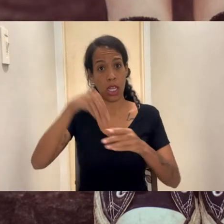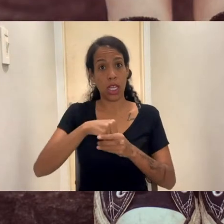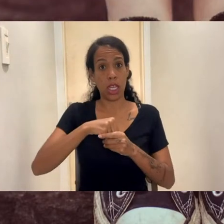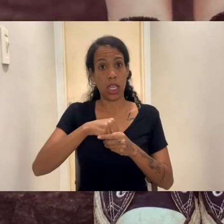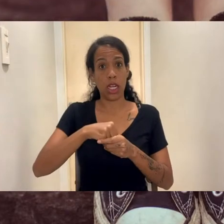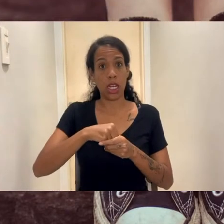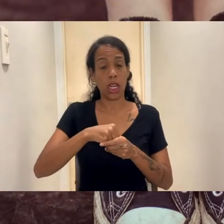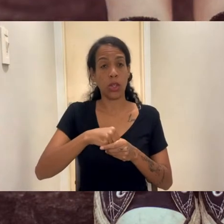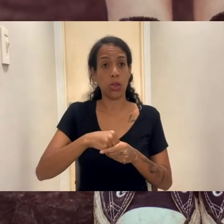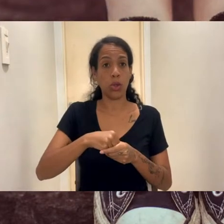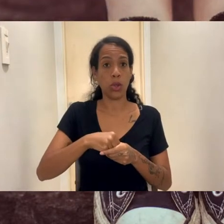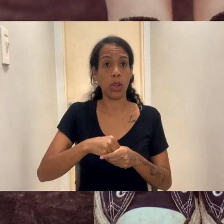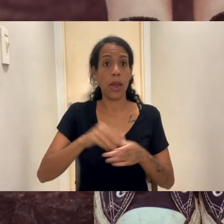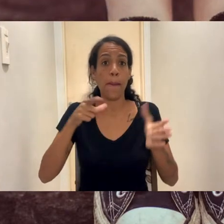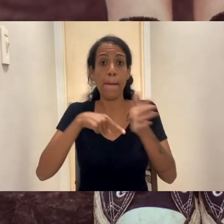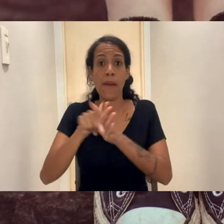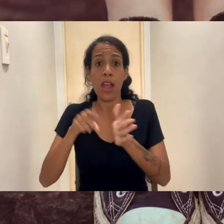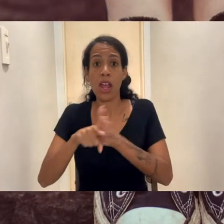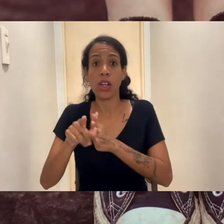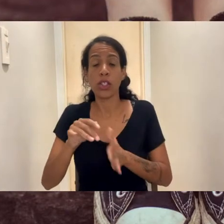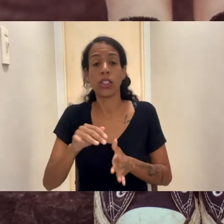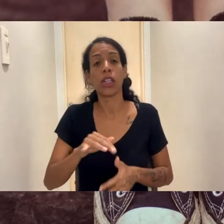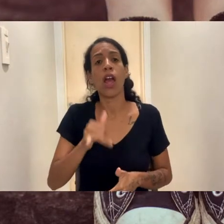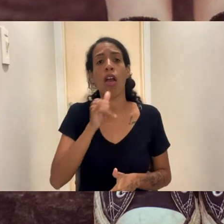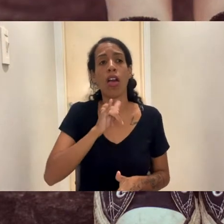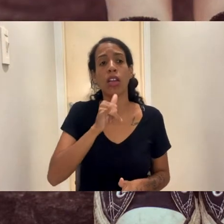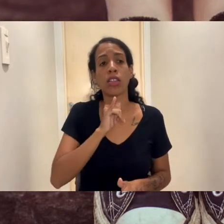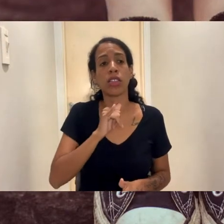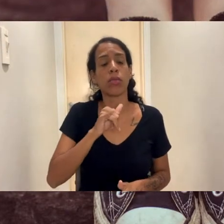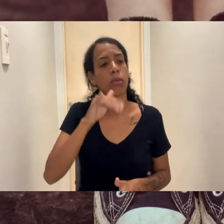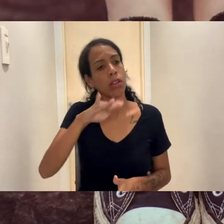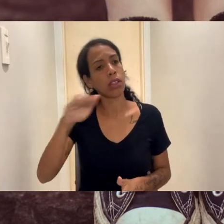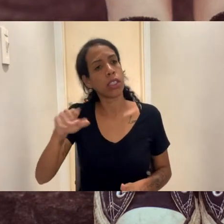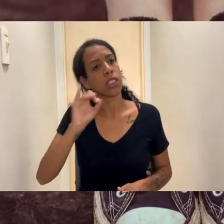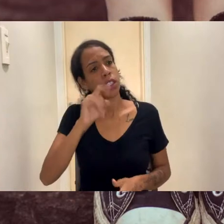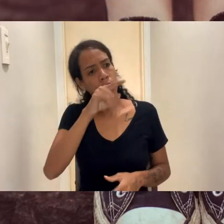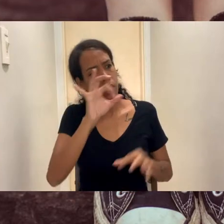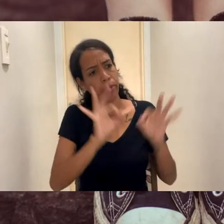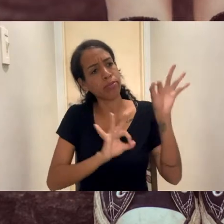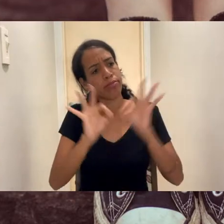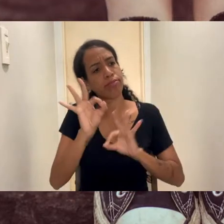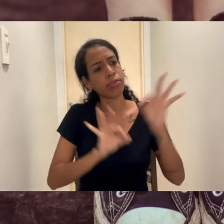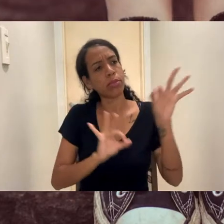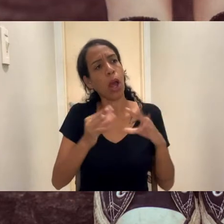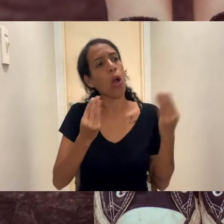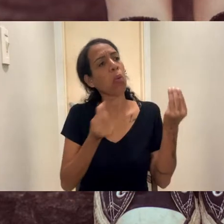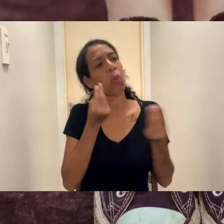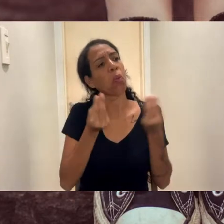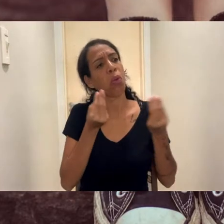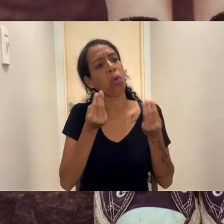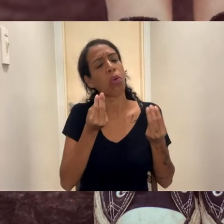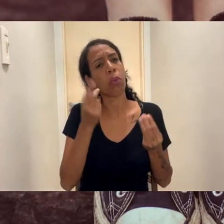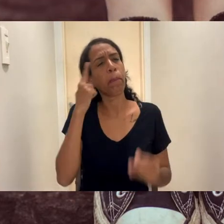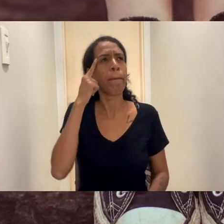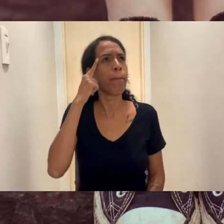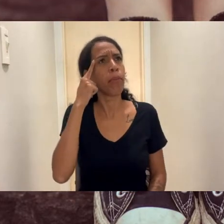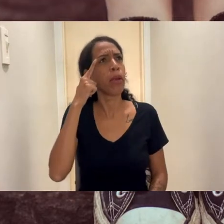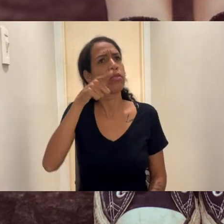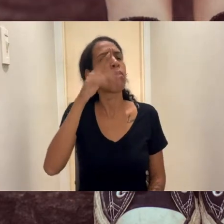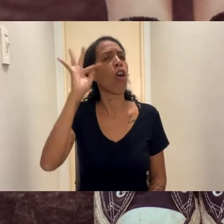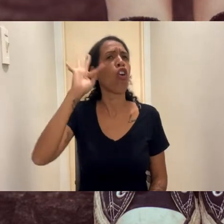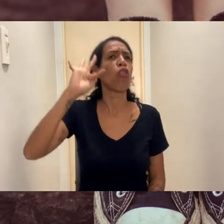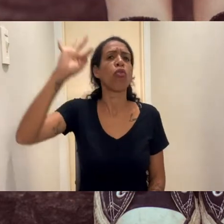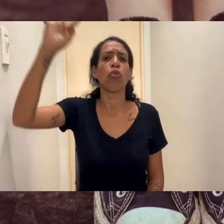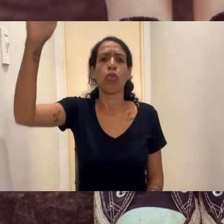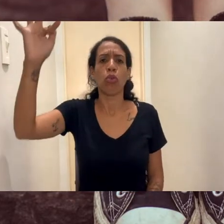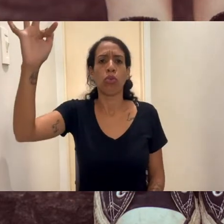de atendimento perguntas, por exemplo, para esses adolescentes, se eles se preparam, como eles pensavam os seus futuros. E